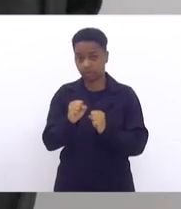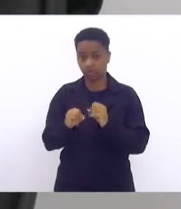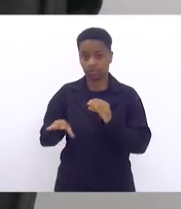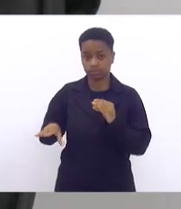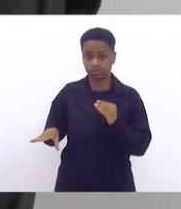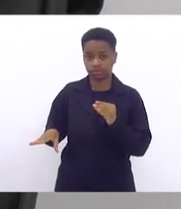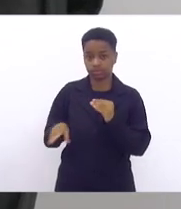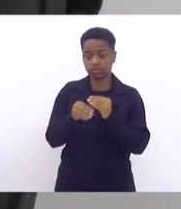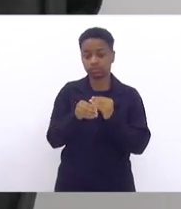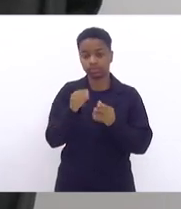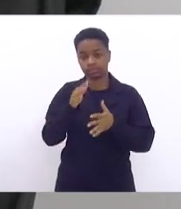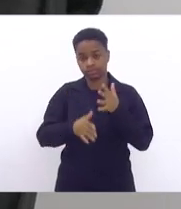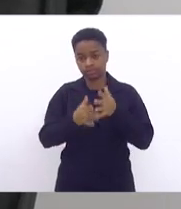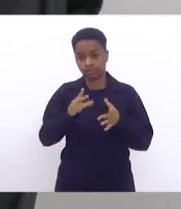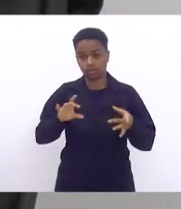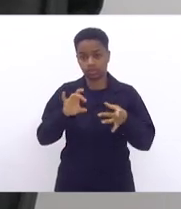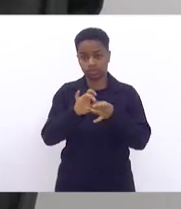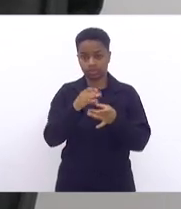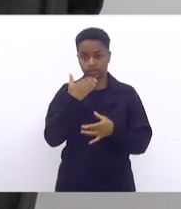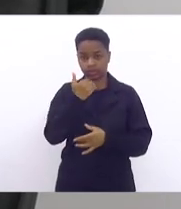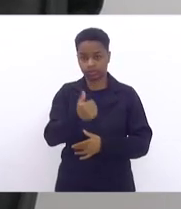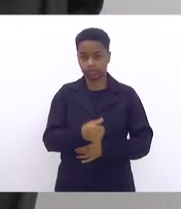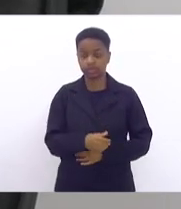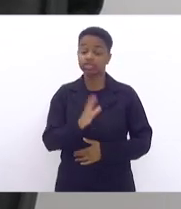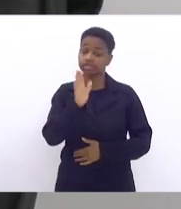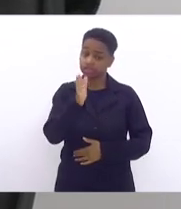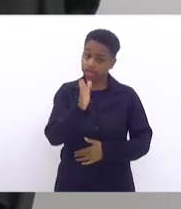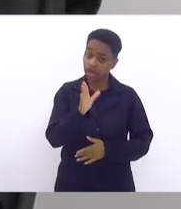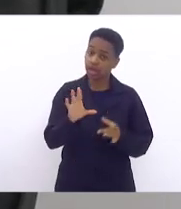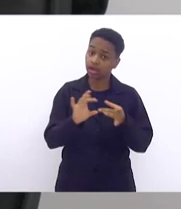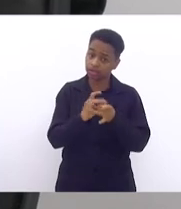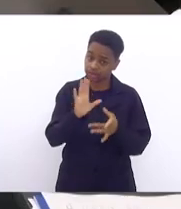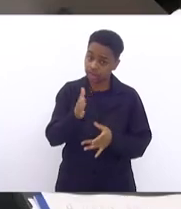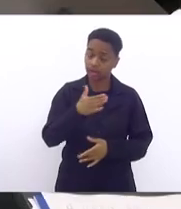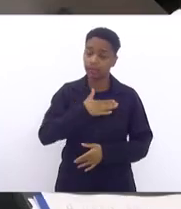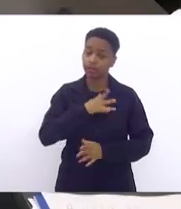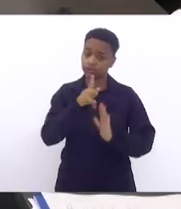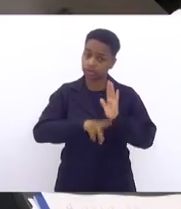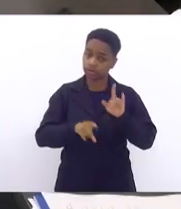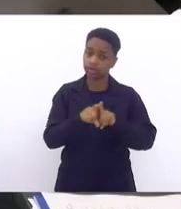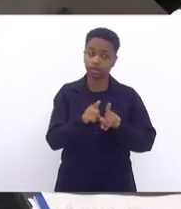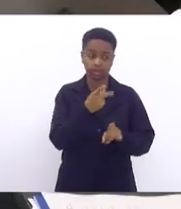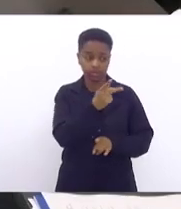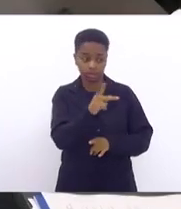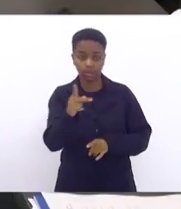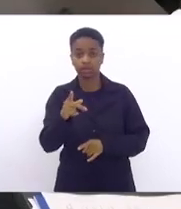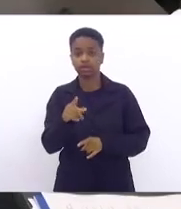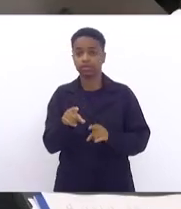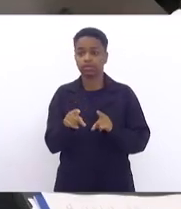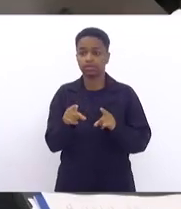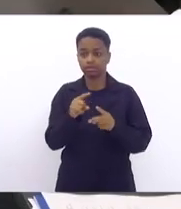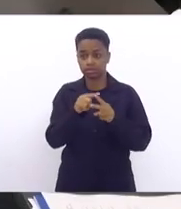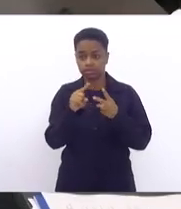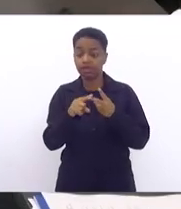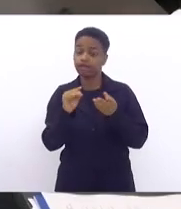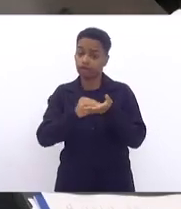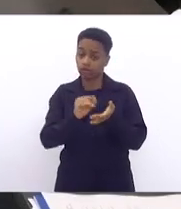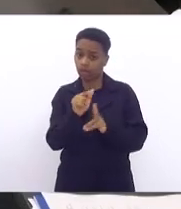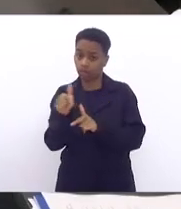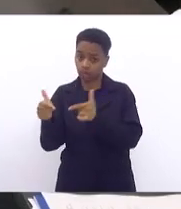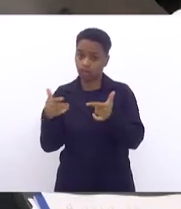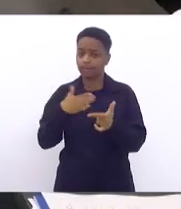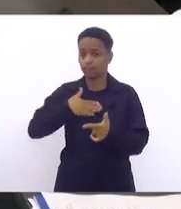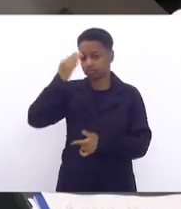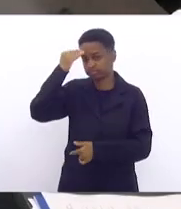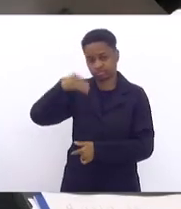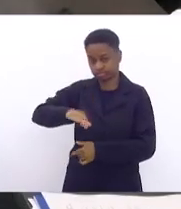a prejudicabilidade e unificar com o de Vossa Excelência. É. Não, já foi unificado o meu todos. Projeto não, com o meu e o meu Luiz, com o André Correia e meu, dos demais. O meu